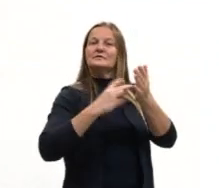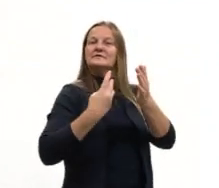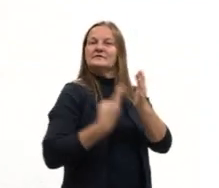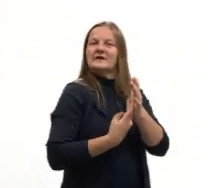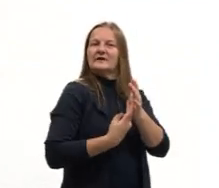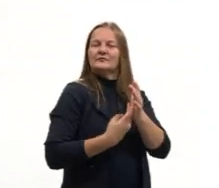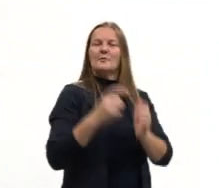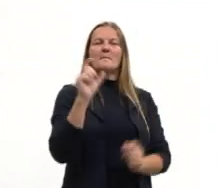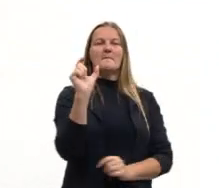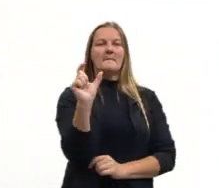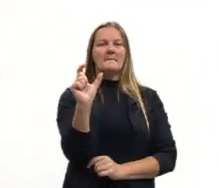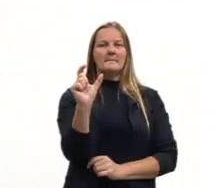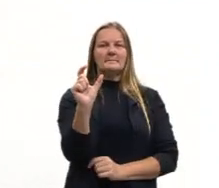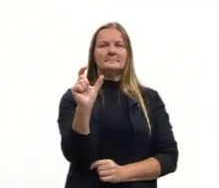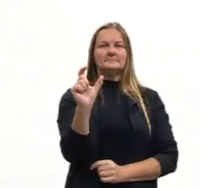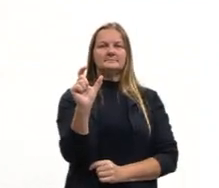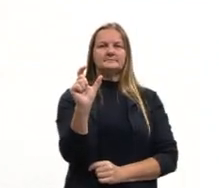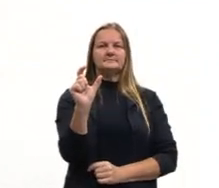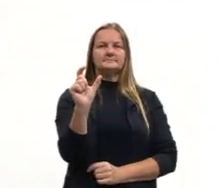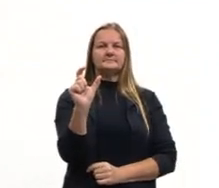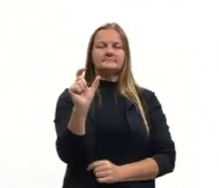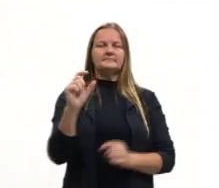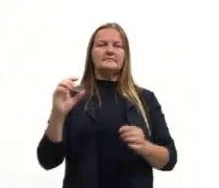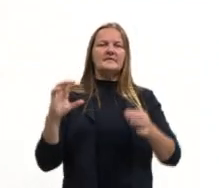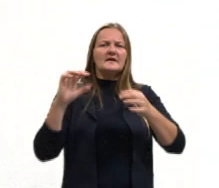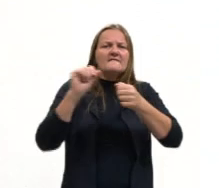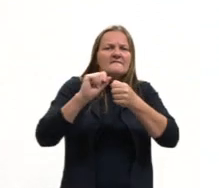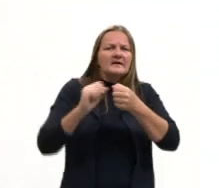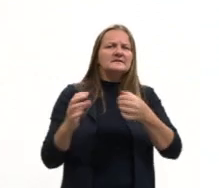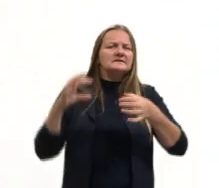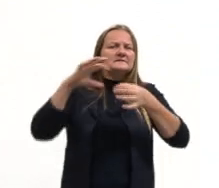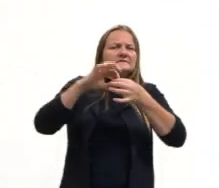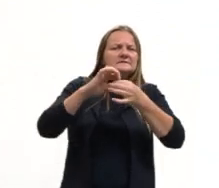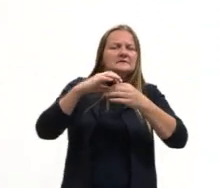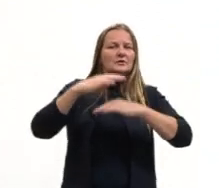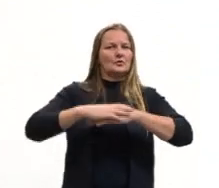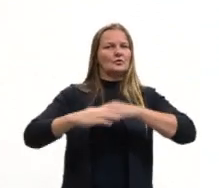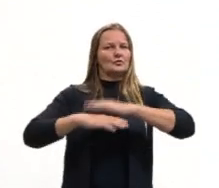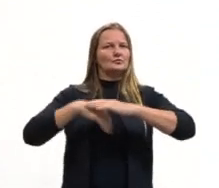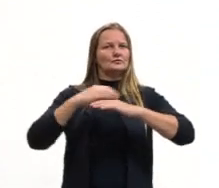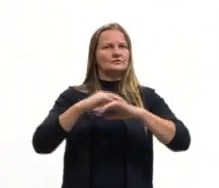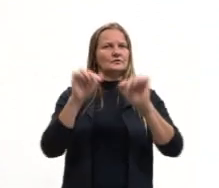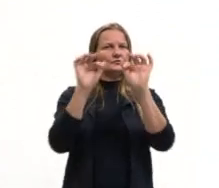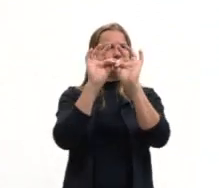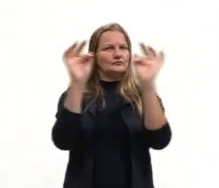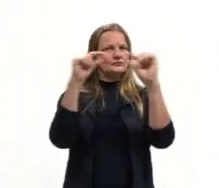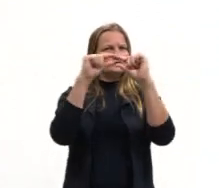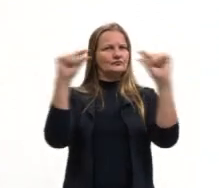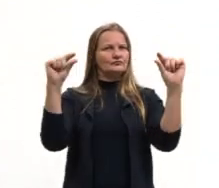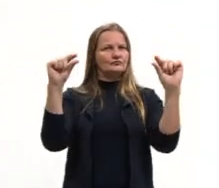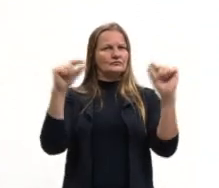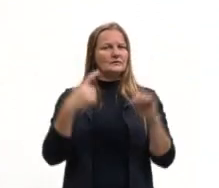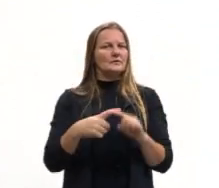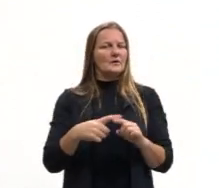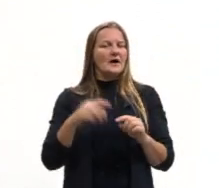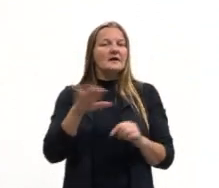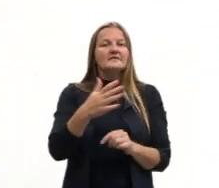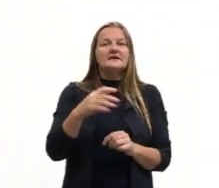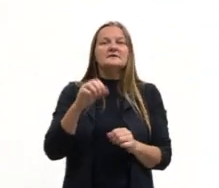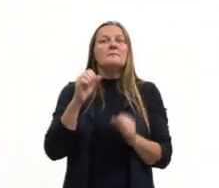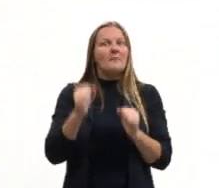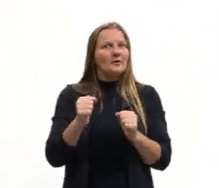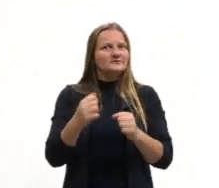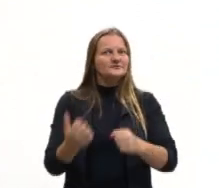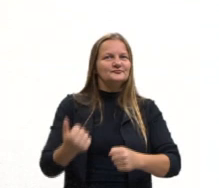de uma palavra e dessa palavra que tá fazendo a ligação dentro dessa construção de frase e porque ela pode ou não ser